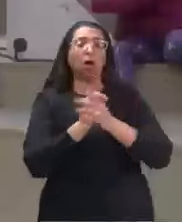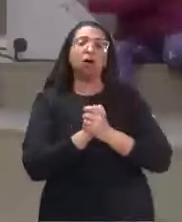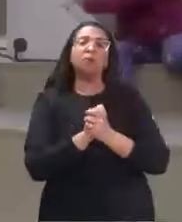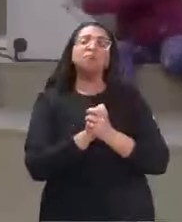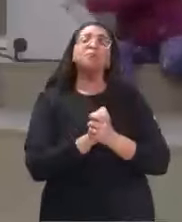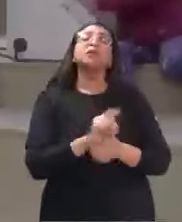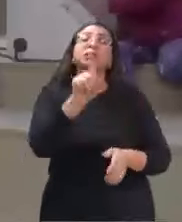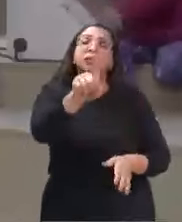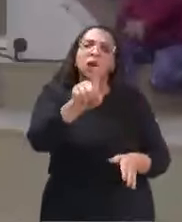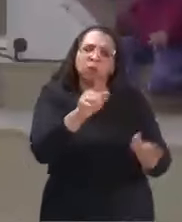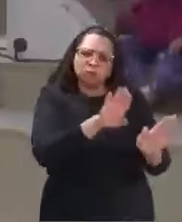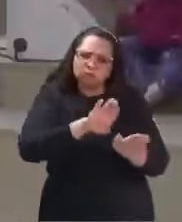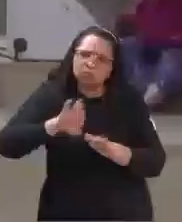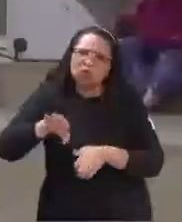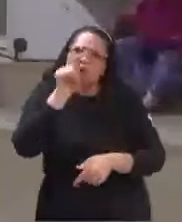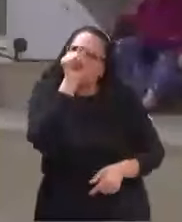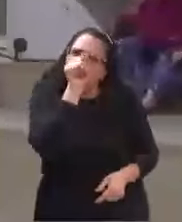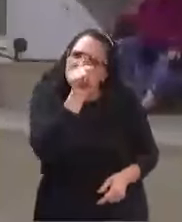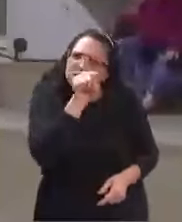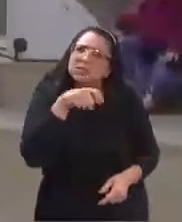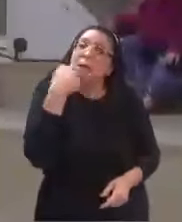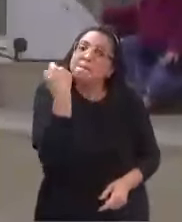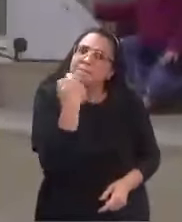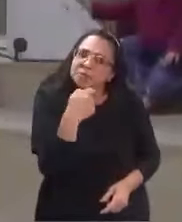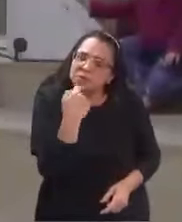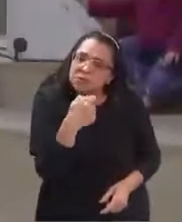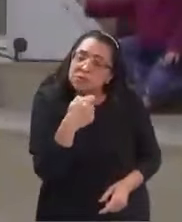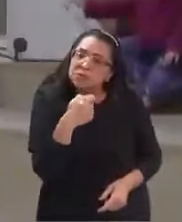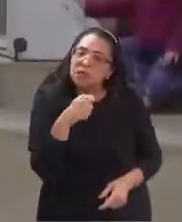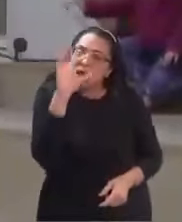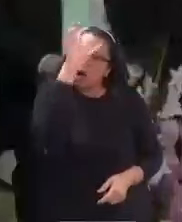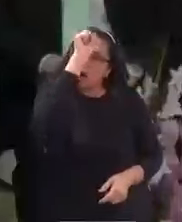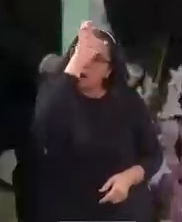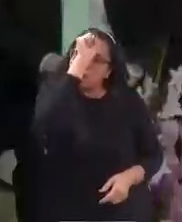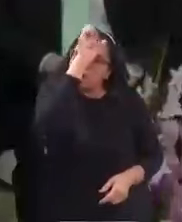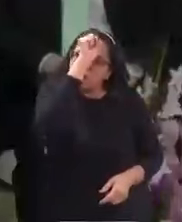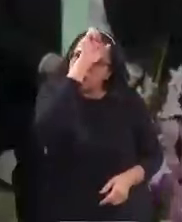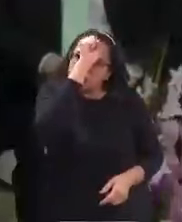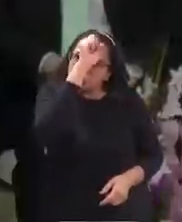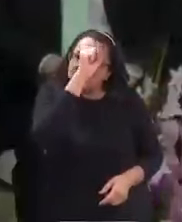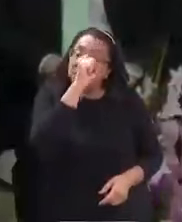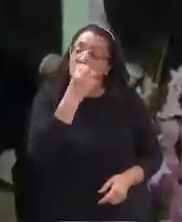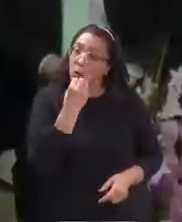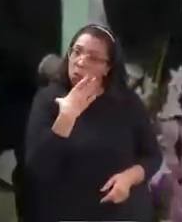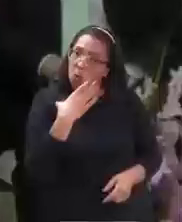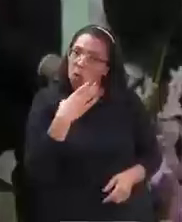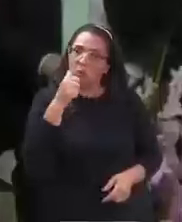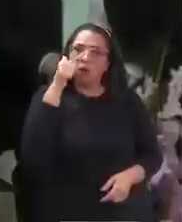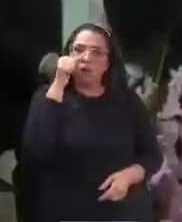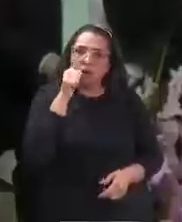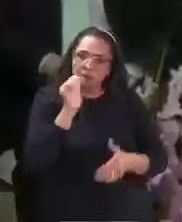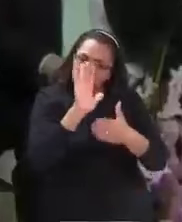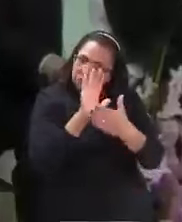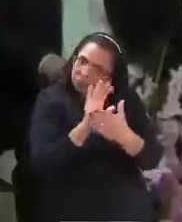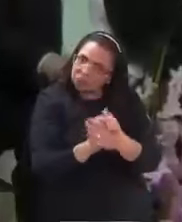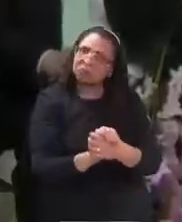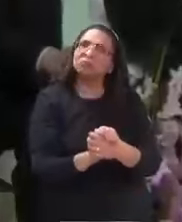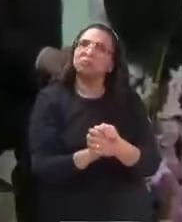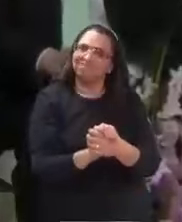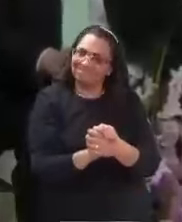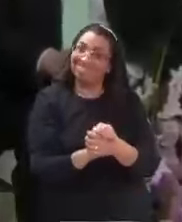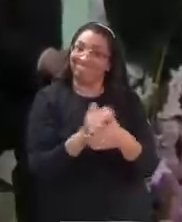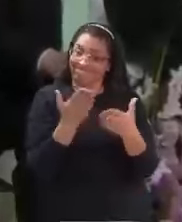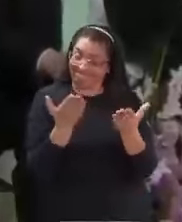boa esposa e produtiva é o único jeito delas terem valor na cultura